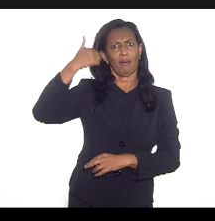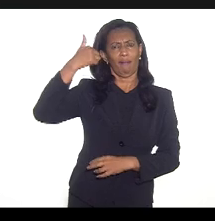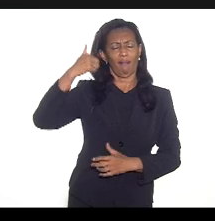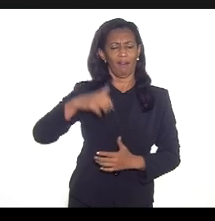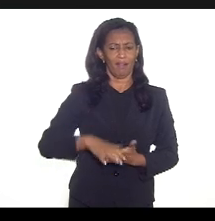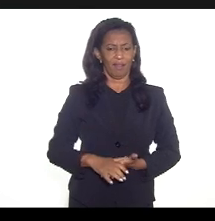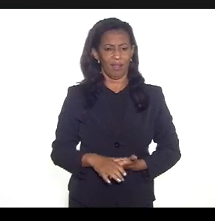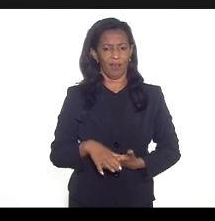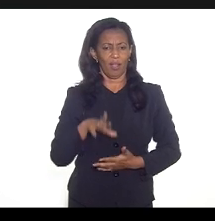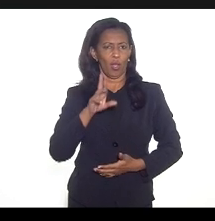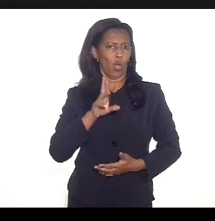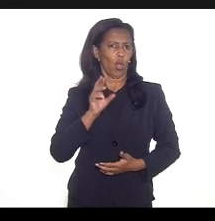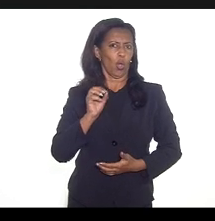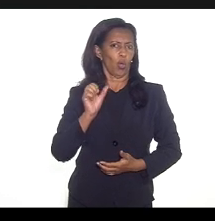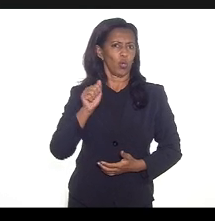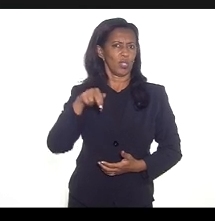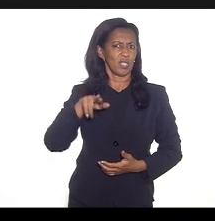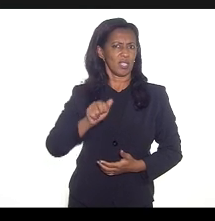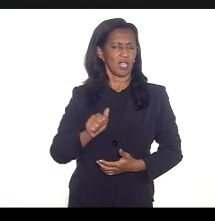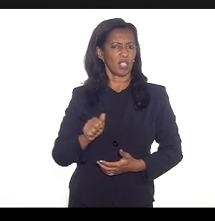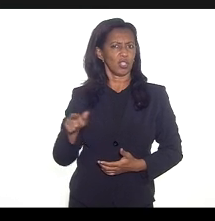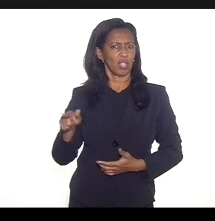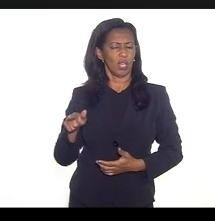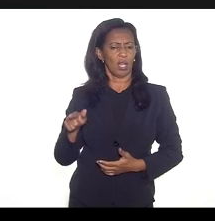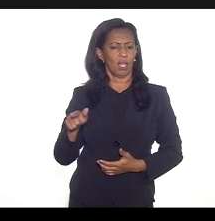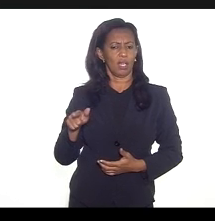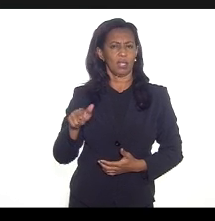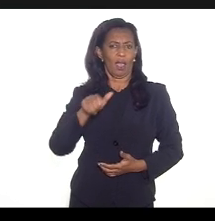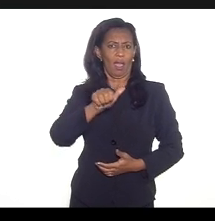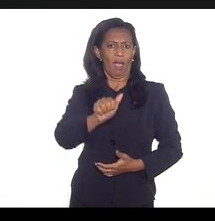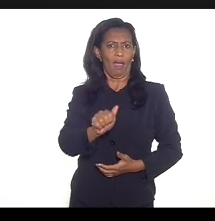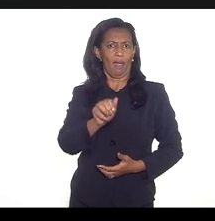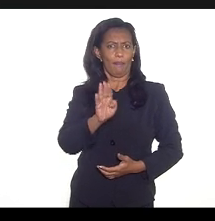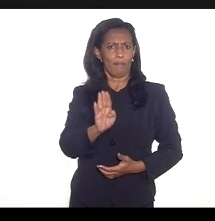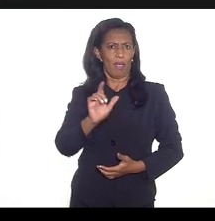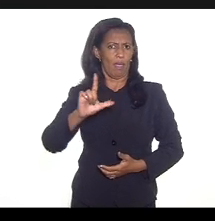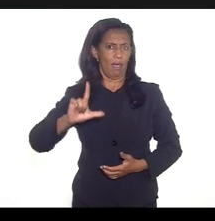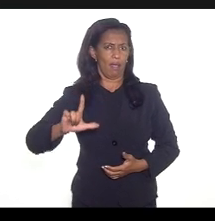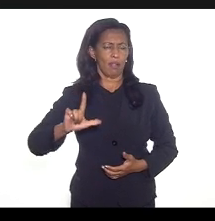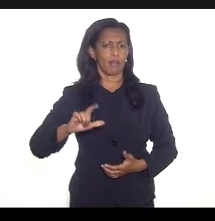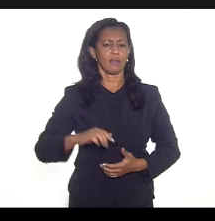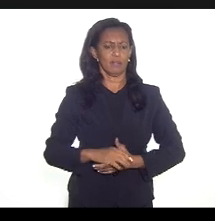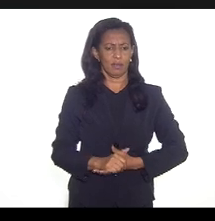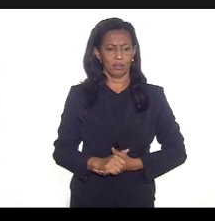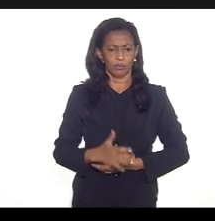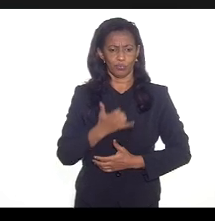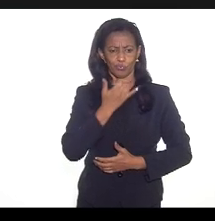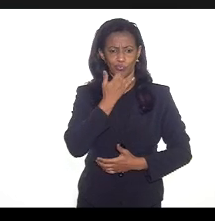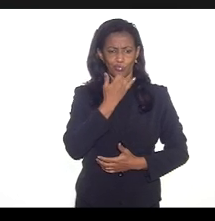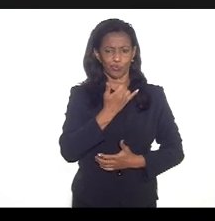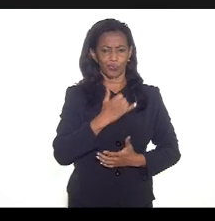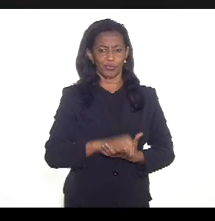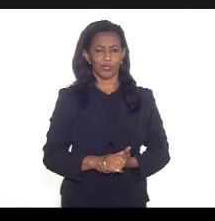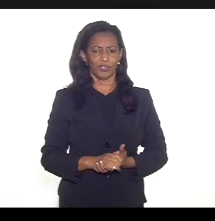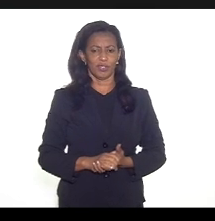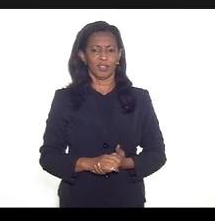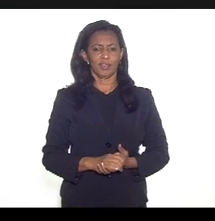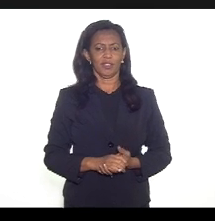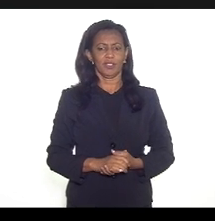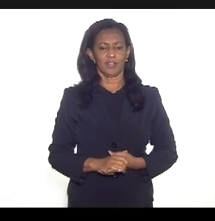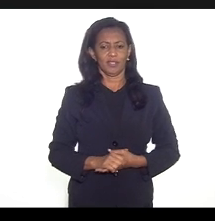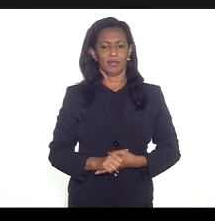Rosângela Castro, da Articulação Brasileira de Lésbicas, ABL. Então, desculpe, porque eu estava só com as de baixo